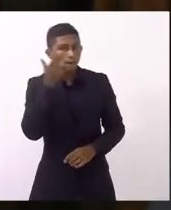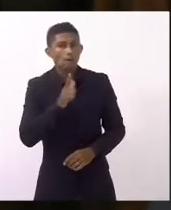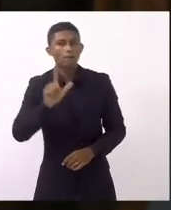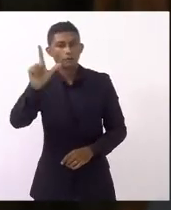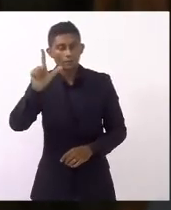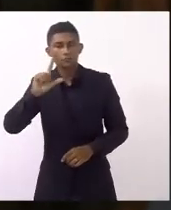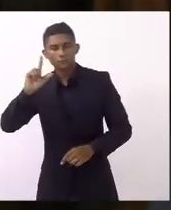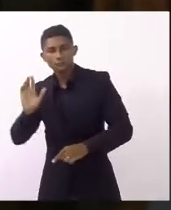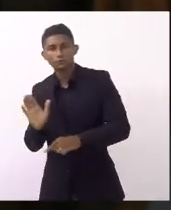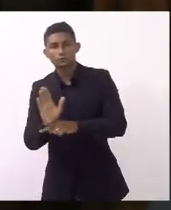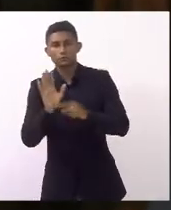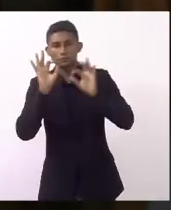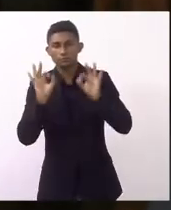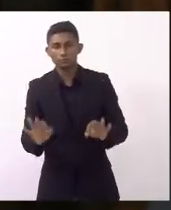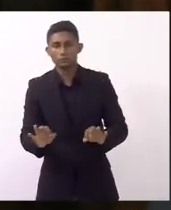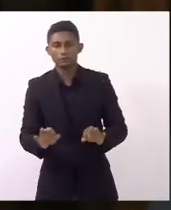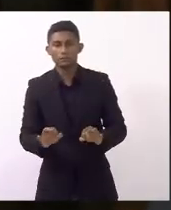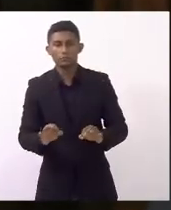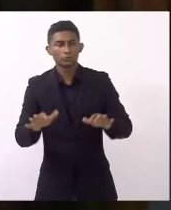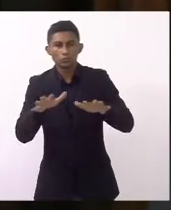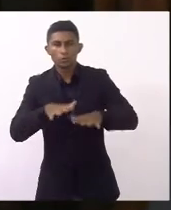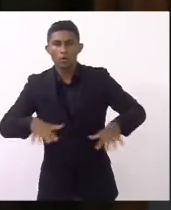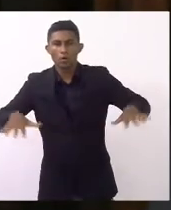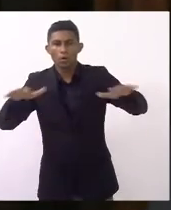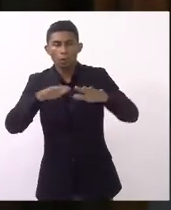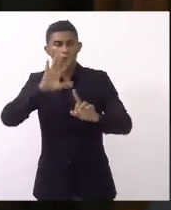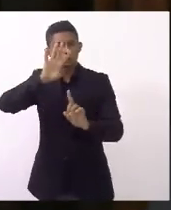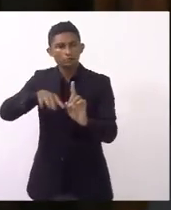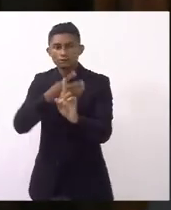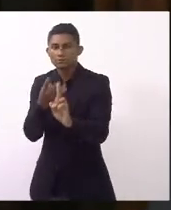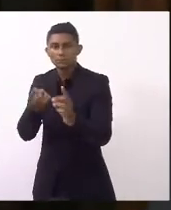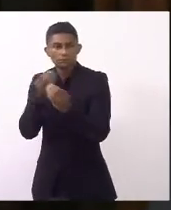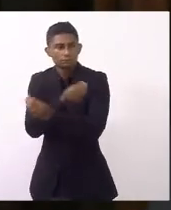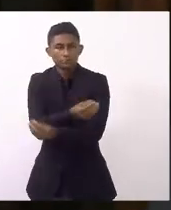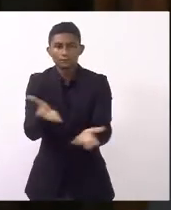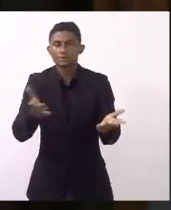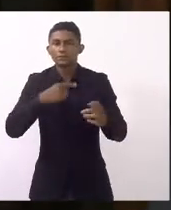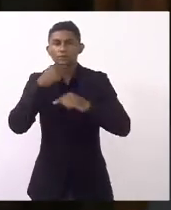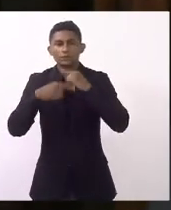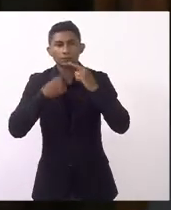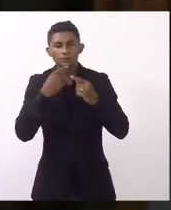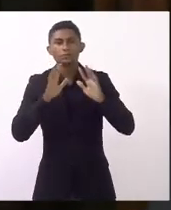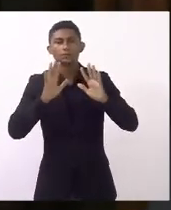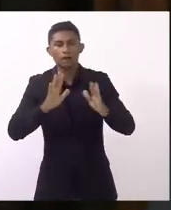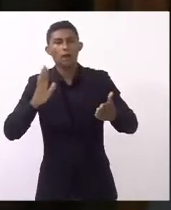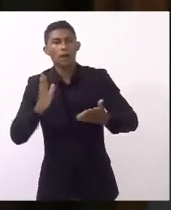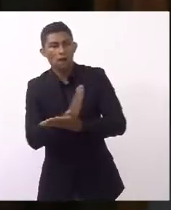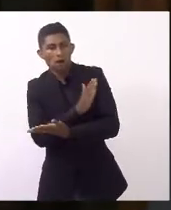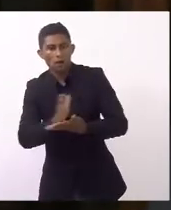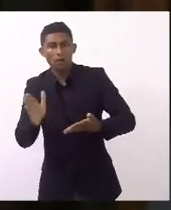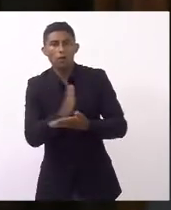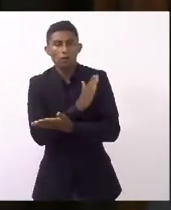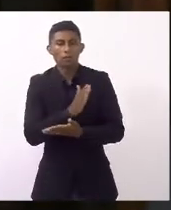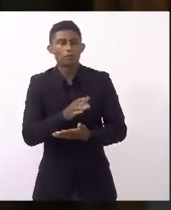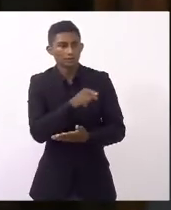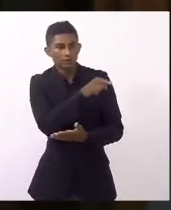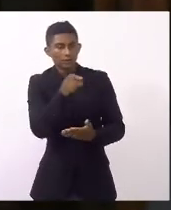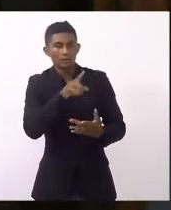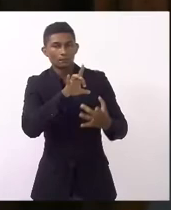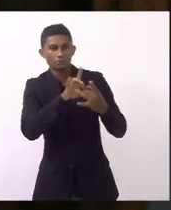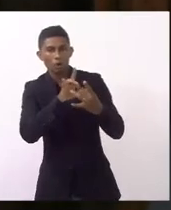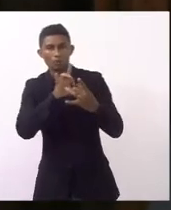contribuir um pouco a gente não conseguiu homenagear todos homenageou aqueles que no final das contas acabaram chovendo estando mais